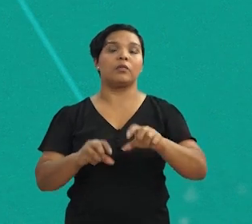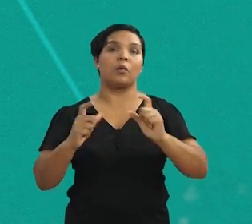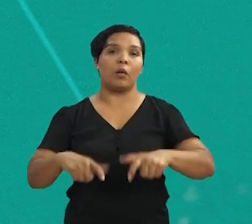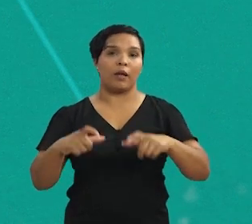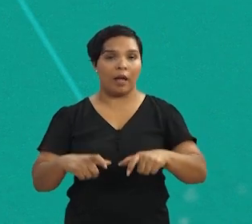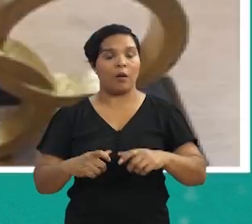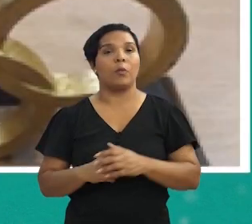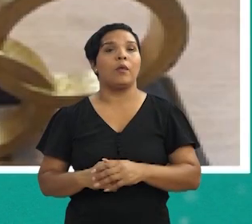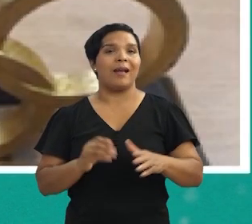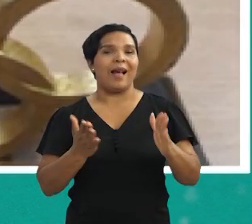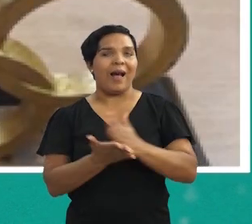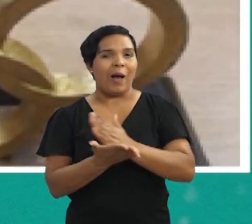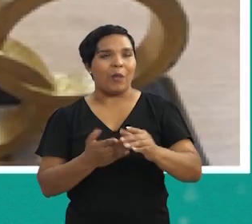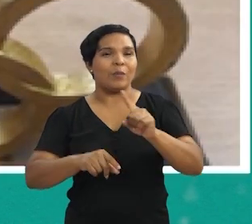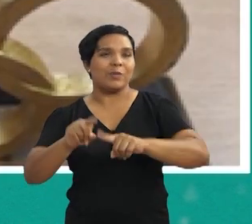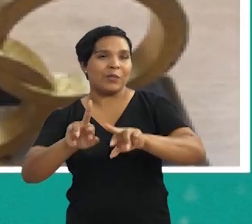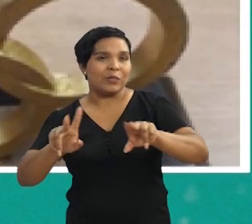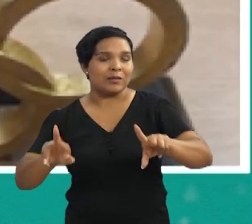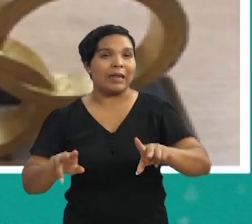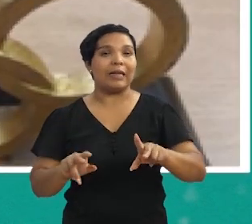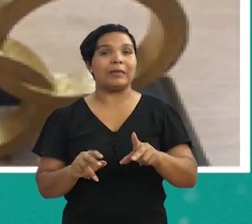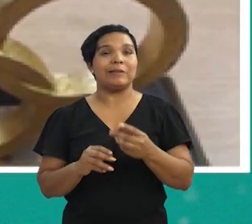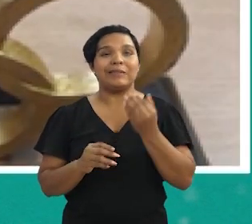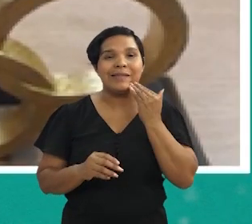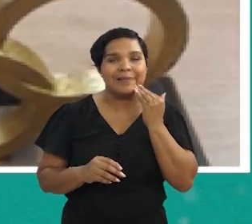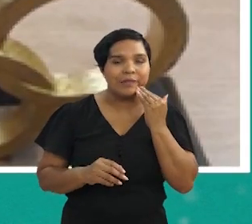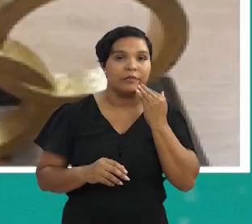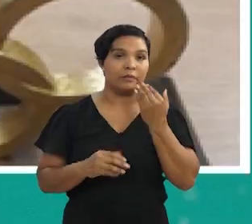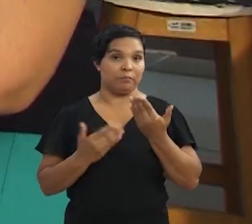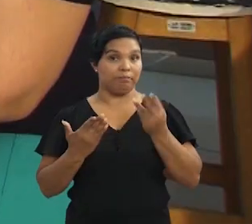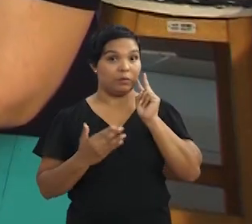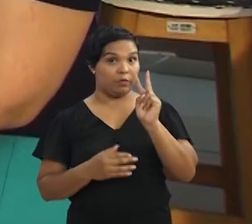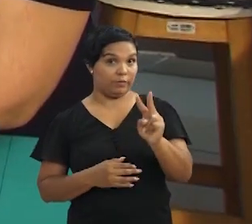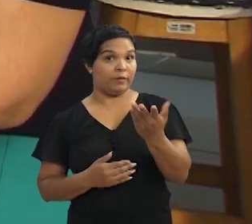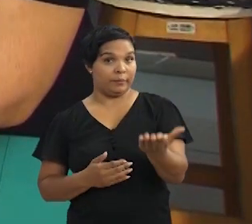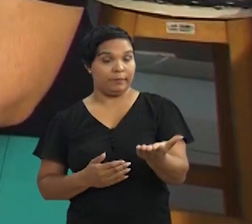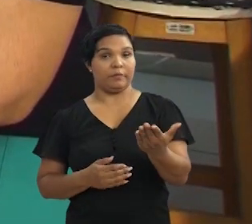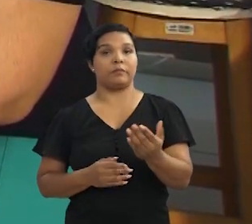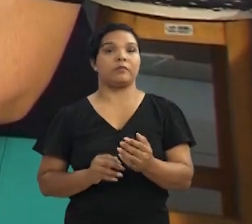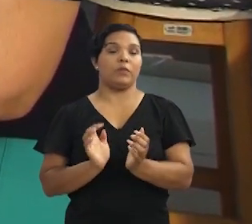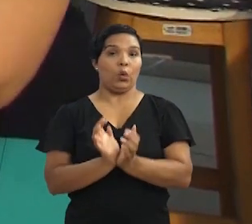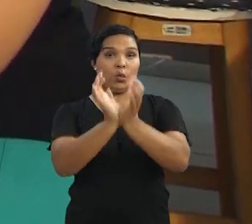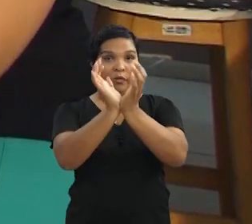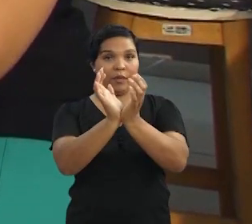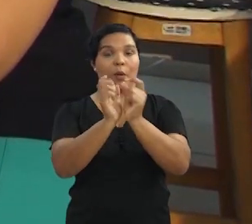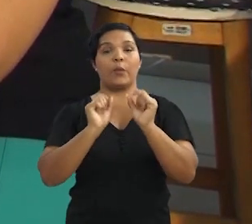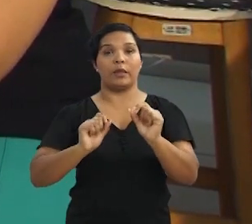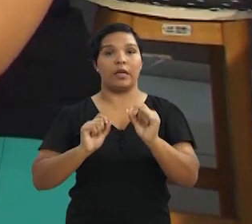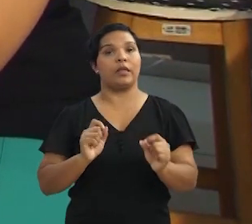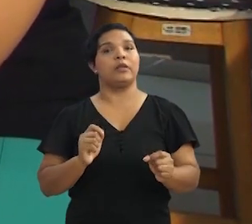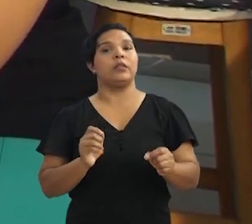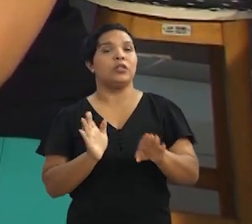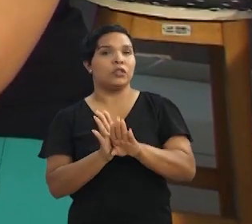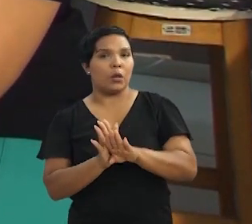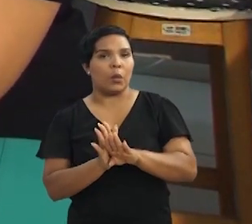acervo. Algumas peças estavam bastante já danificadas, como esse aqui que vocês podem observar, esse troféu,